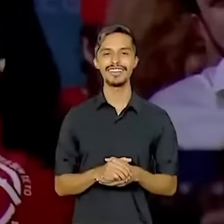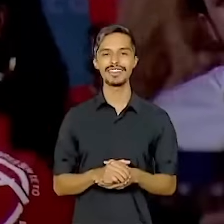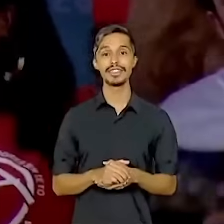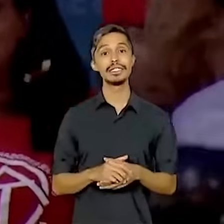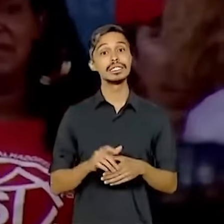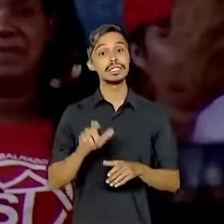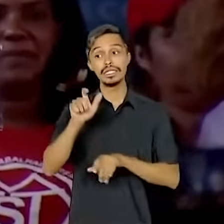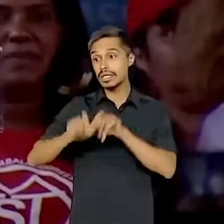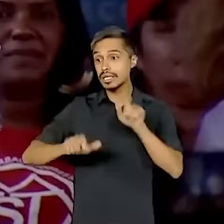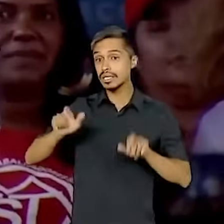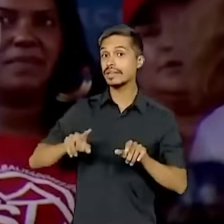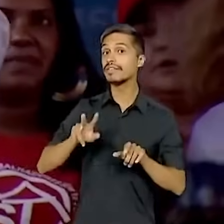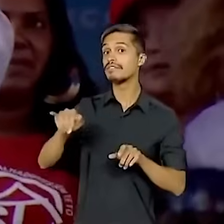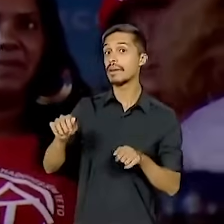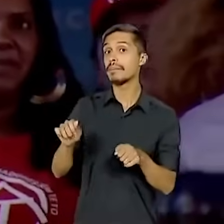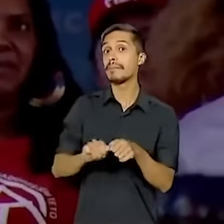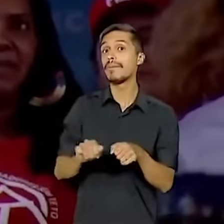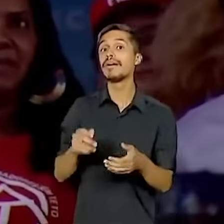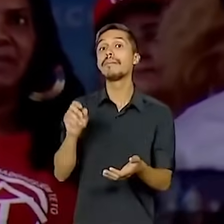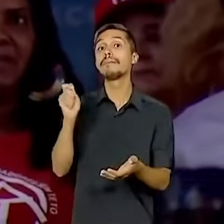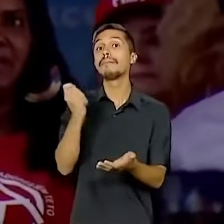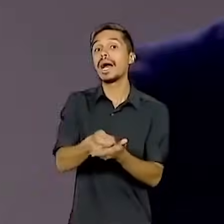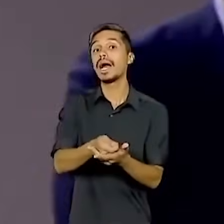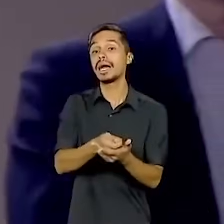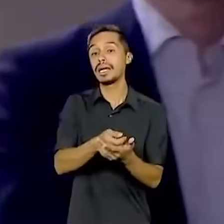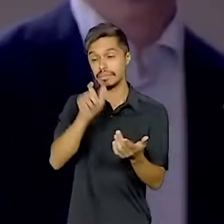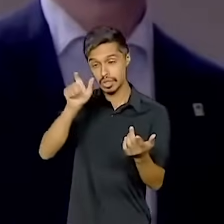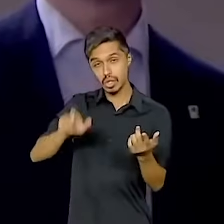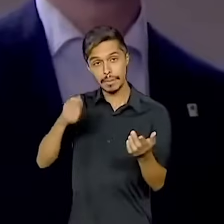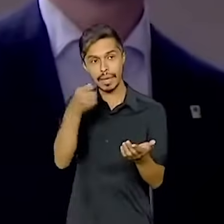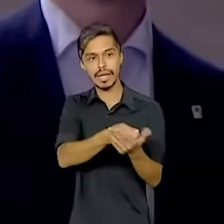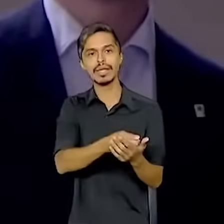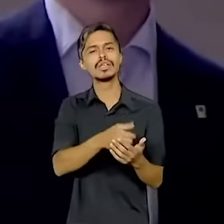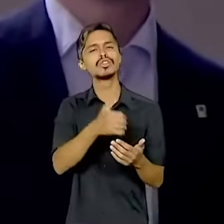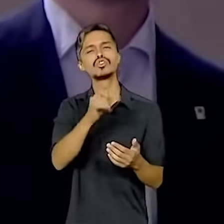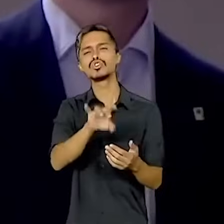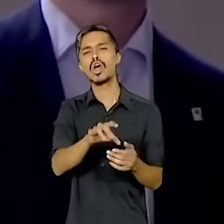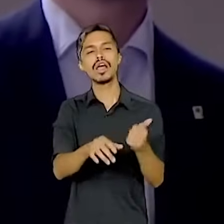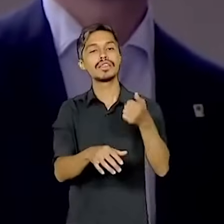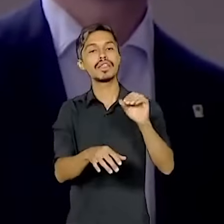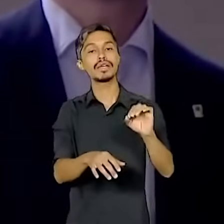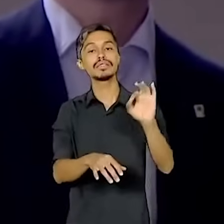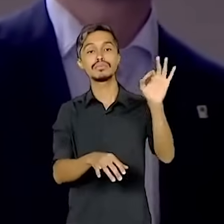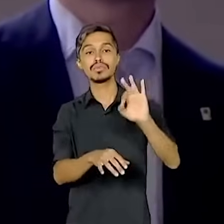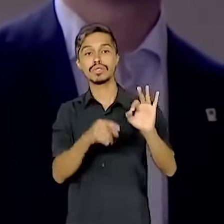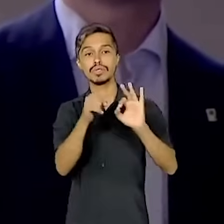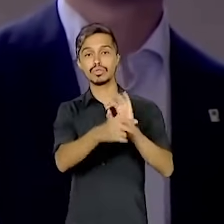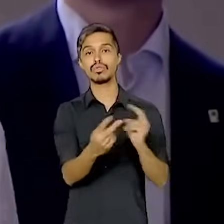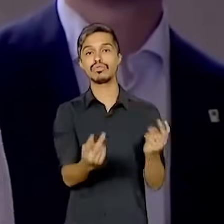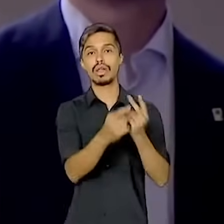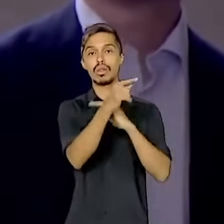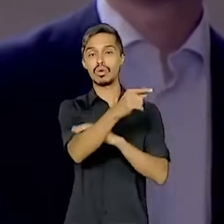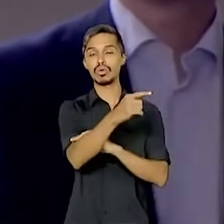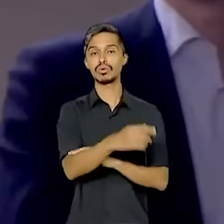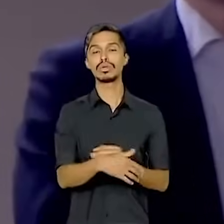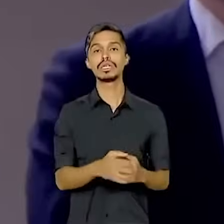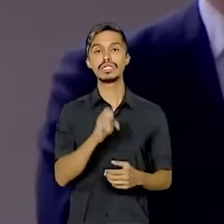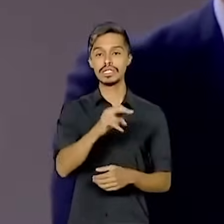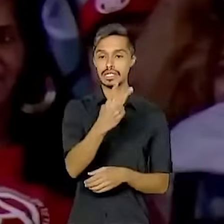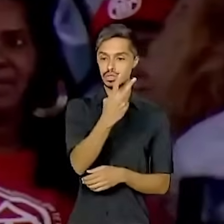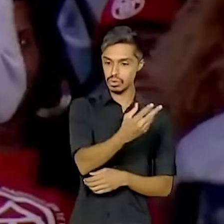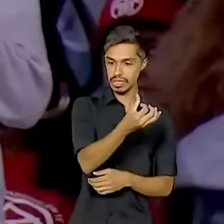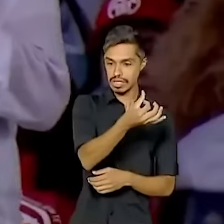E quem vai pagar? Vai pagar o equivalente a 10% do valor do imóvel. Se o imóvel